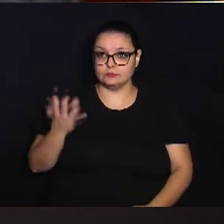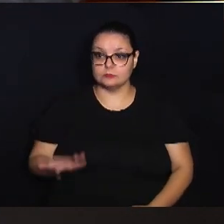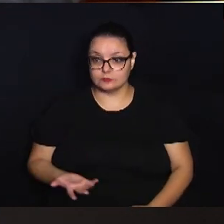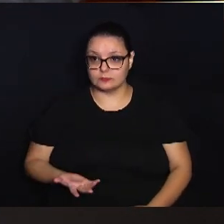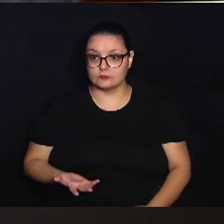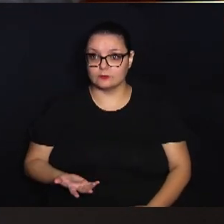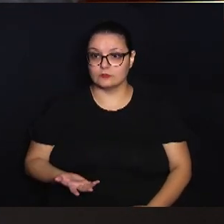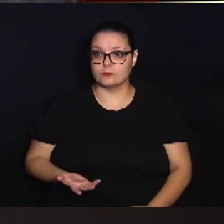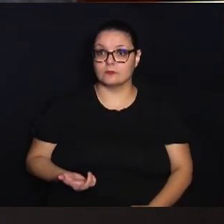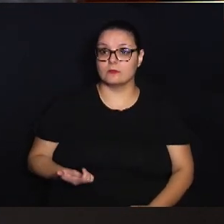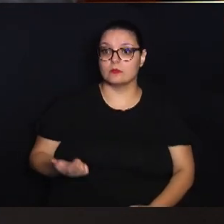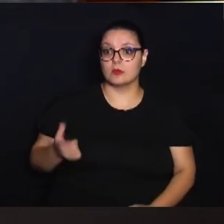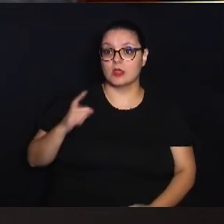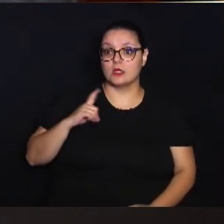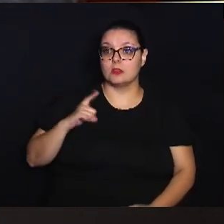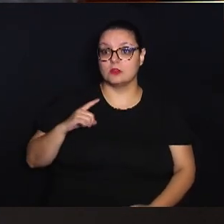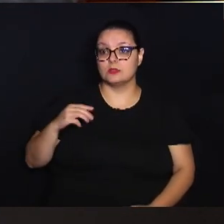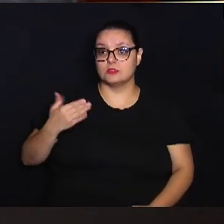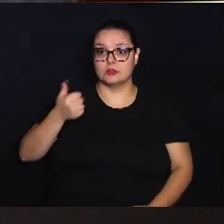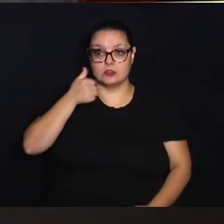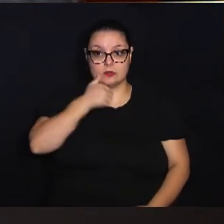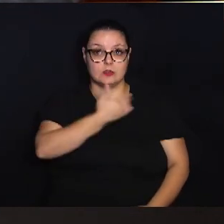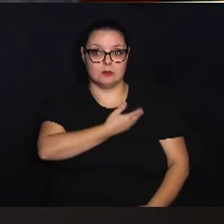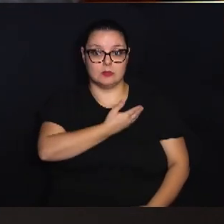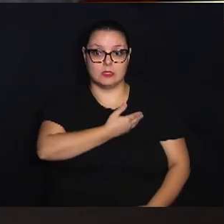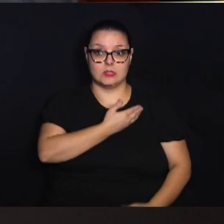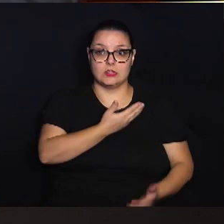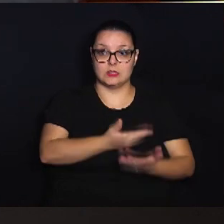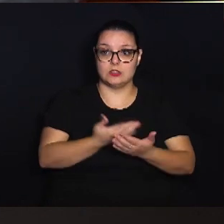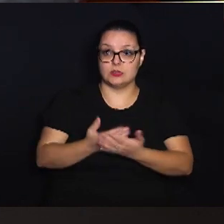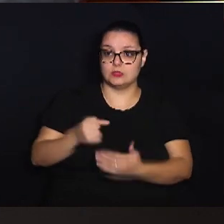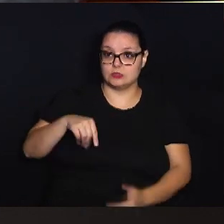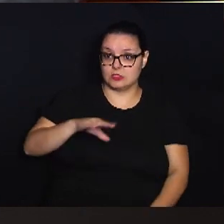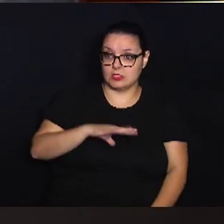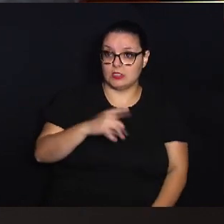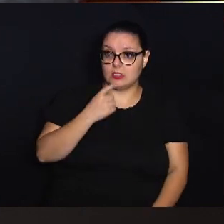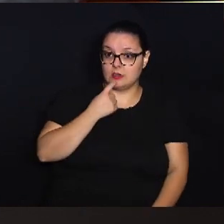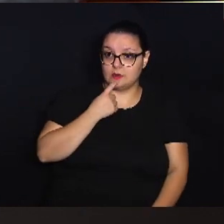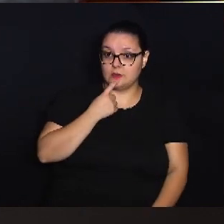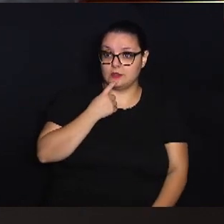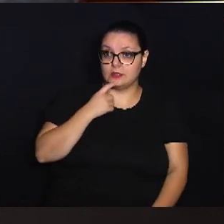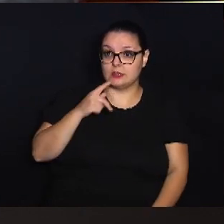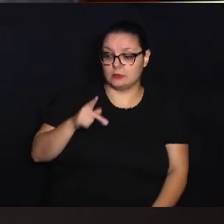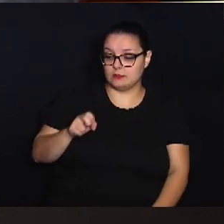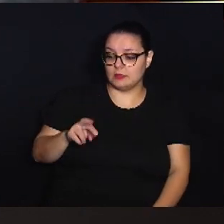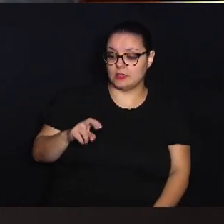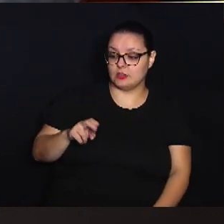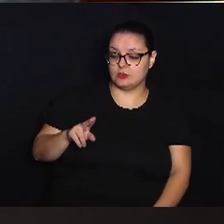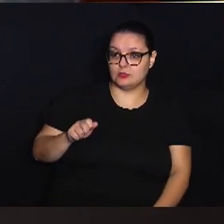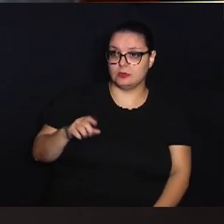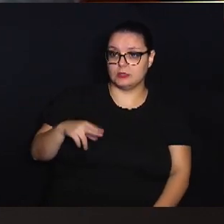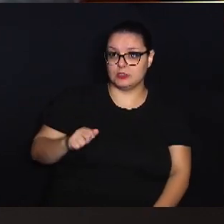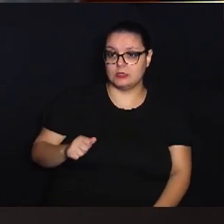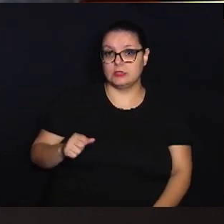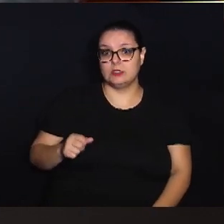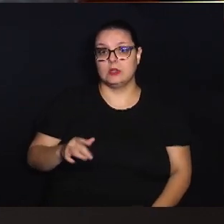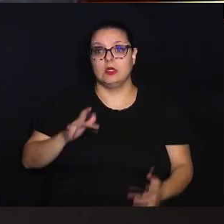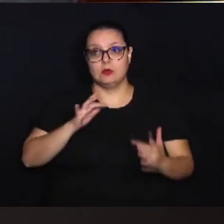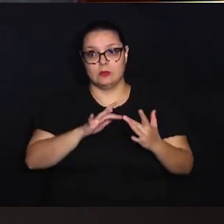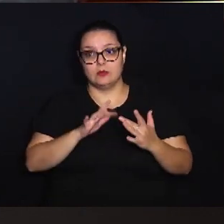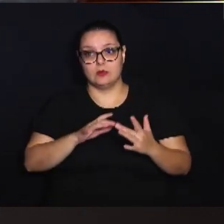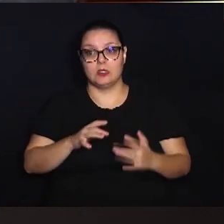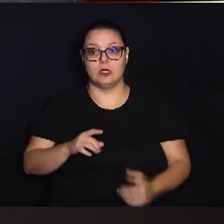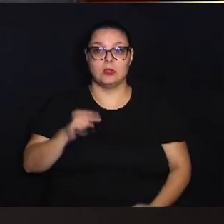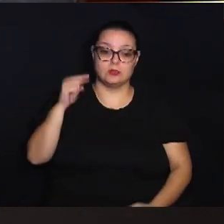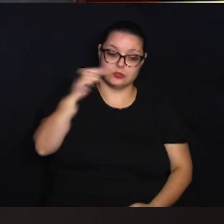Então, eu por acaso, tenho uma amiga que estudava aqui em Campinas, né, que era peruana. Eu contatei, ela contatou